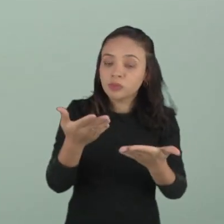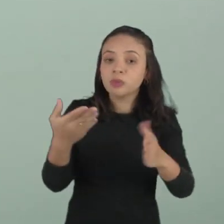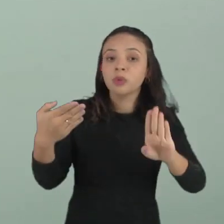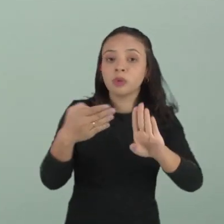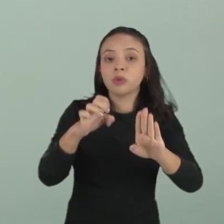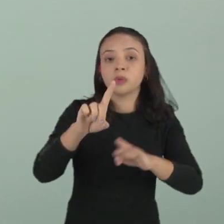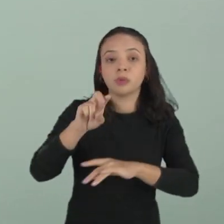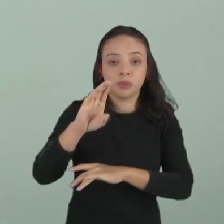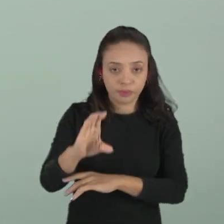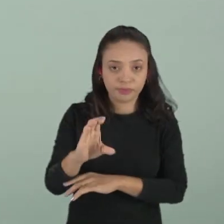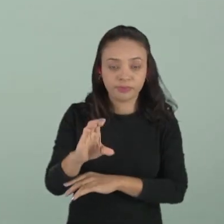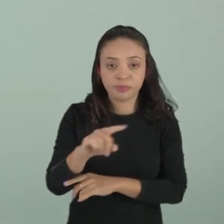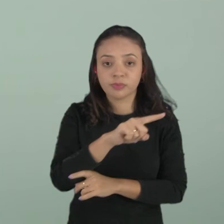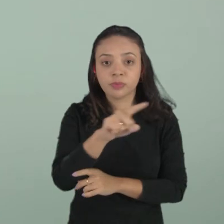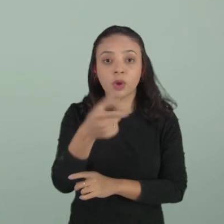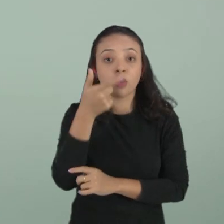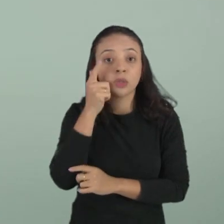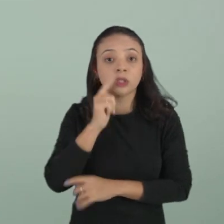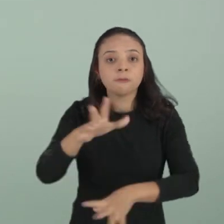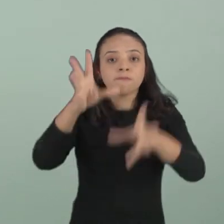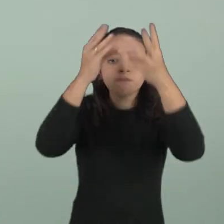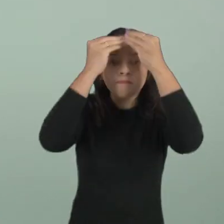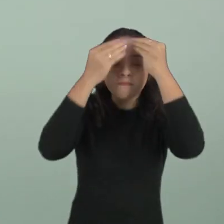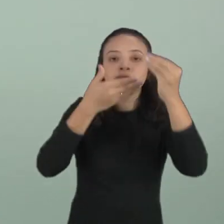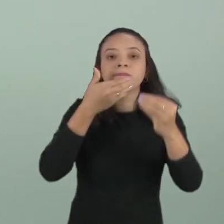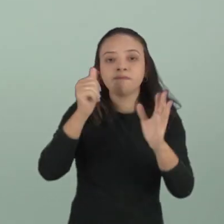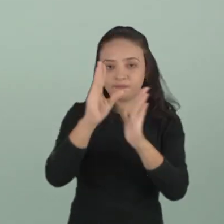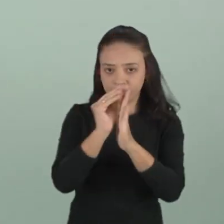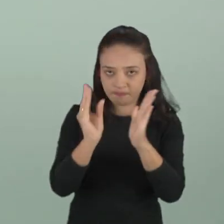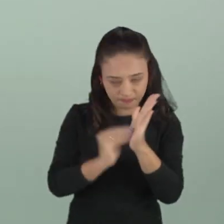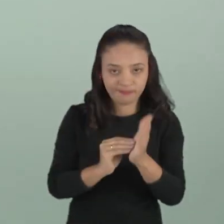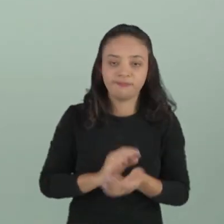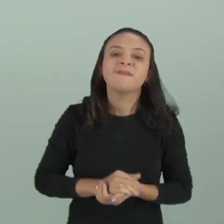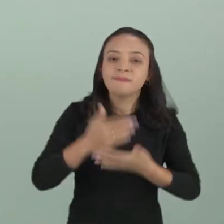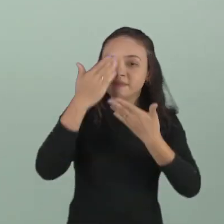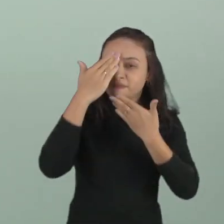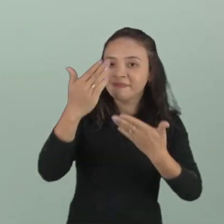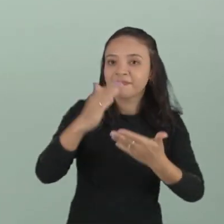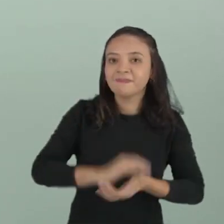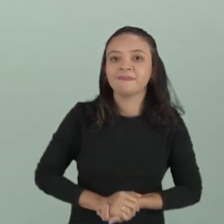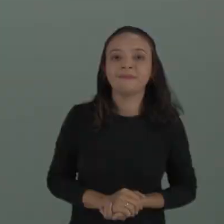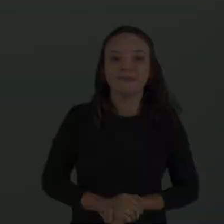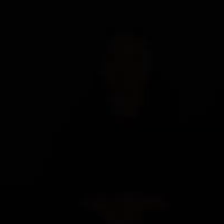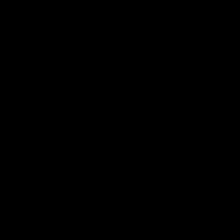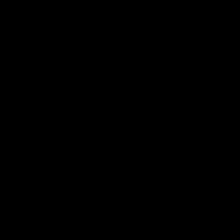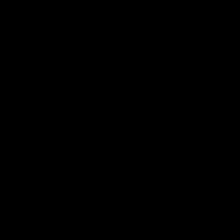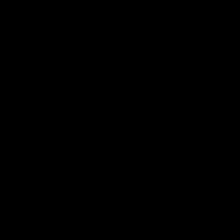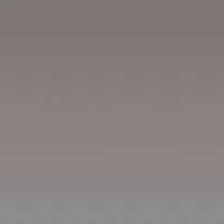portal Eduque Acre, para você internalizar melhor esse conteúdo. Muito obrigada!